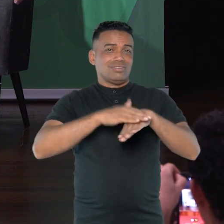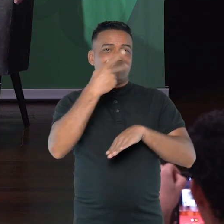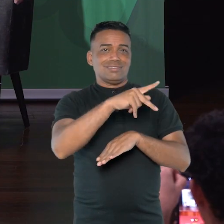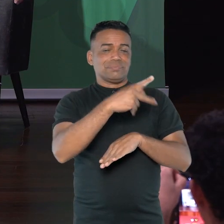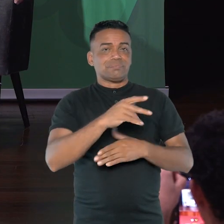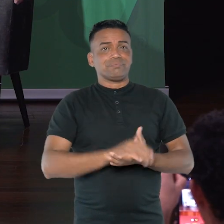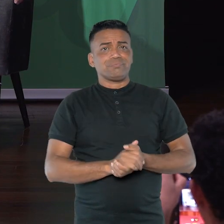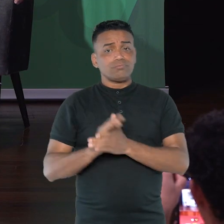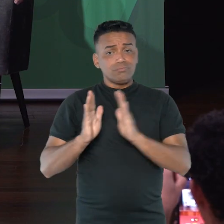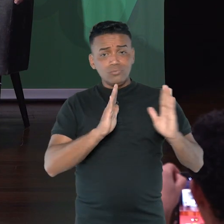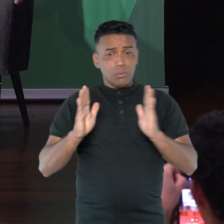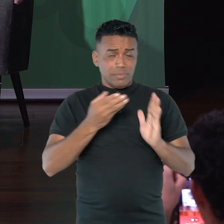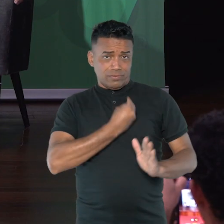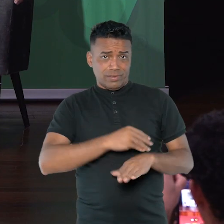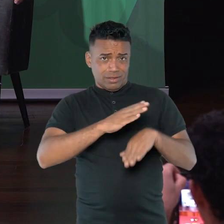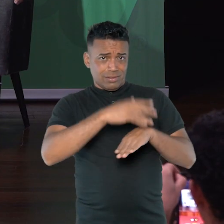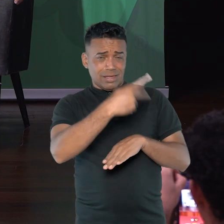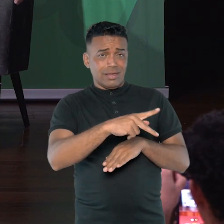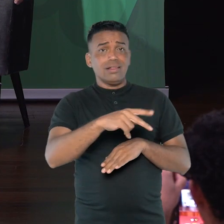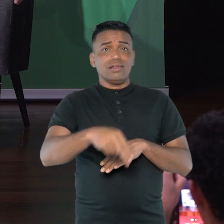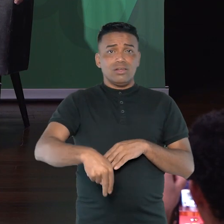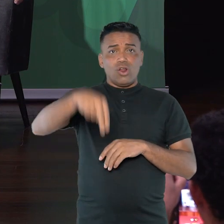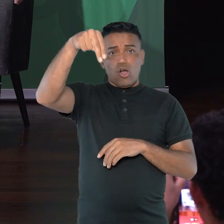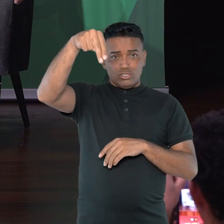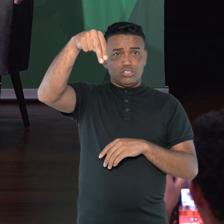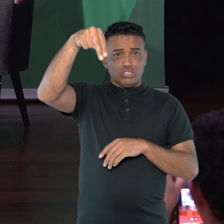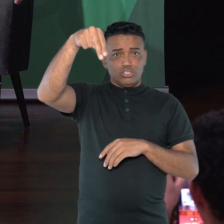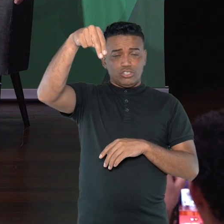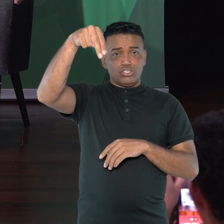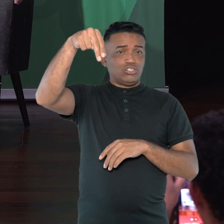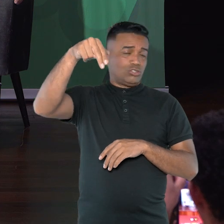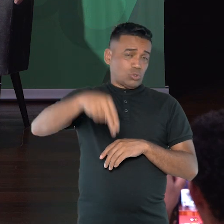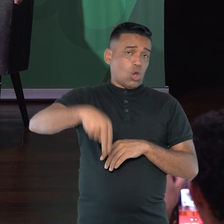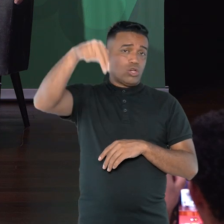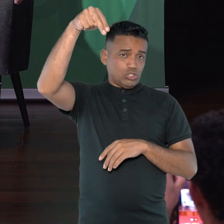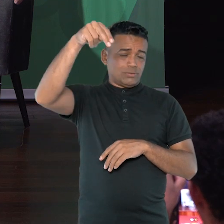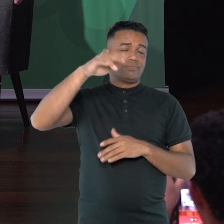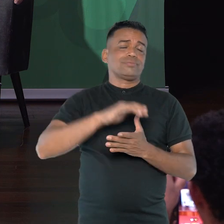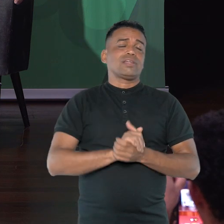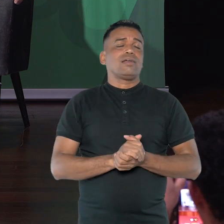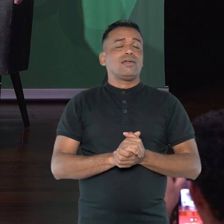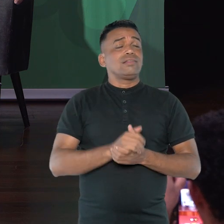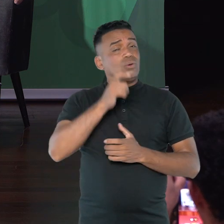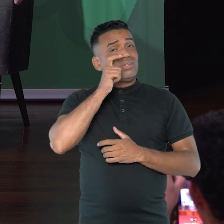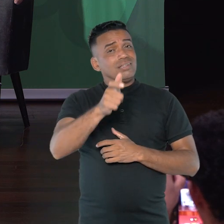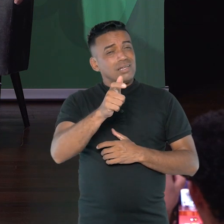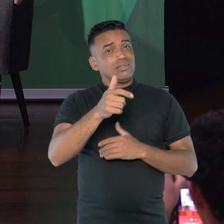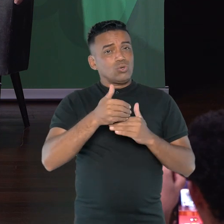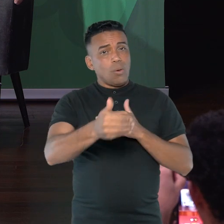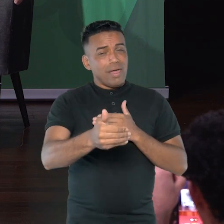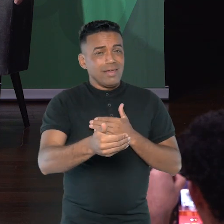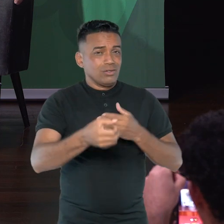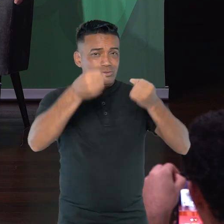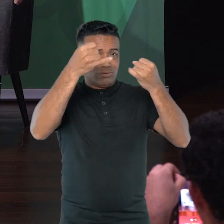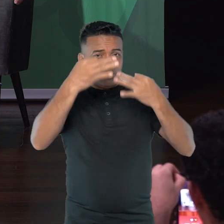passa uma fase da vida no norte, ao norte, ele fala, e eu acho interessante esse começo da